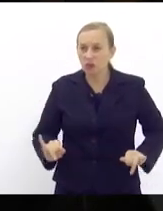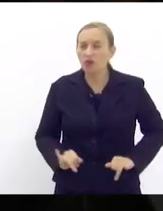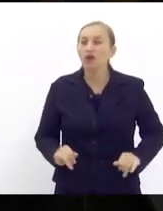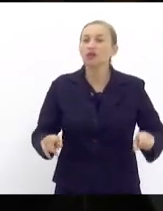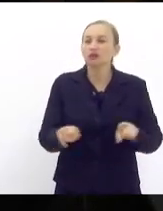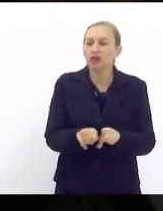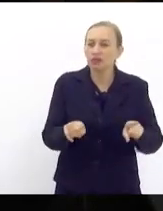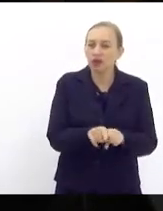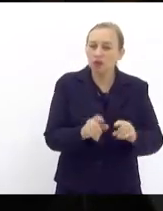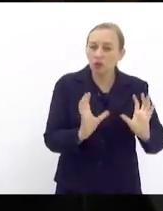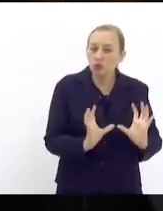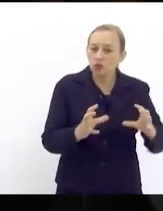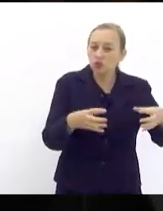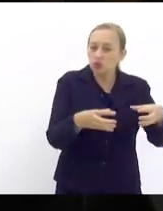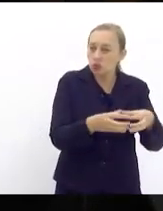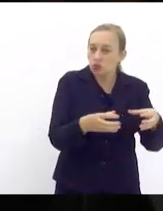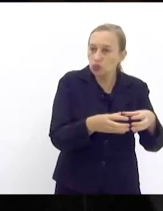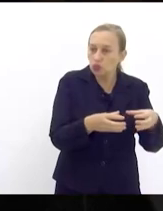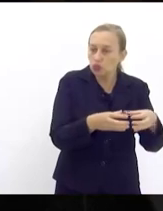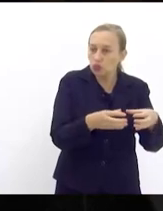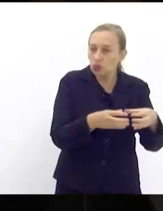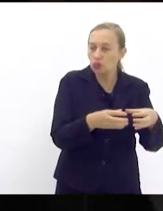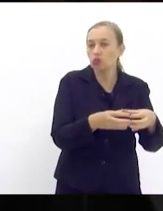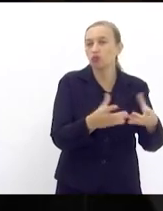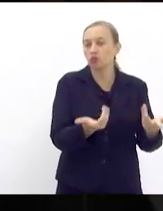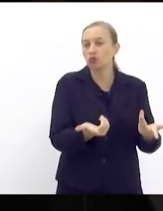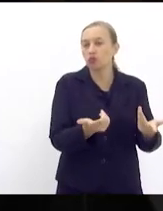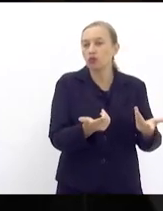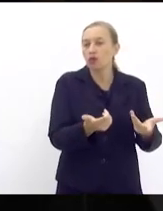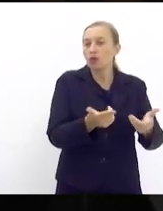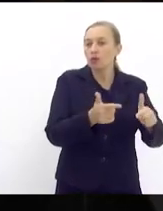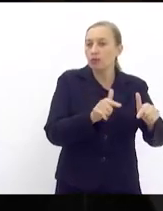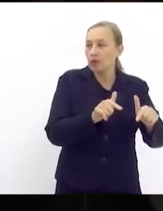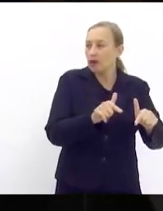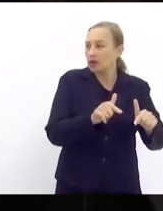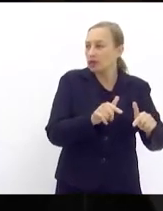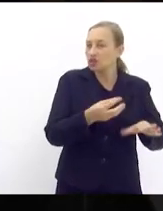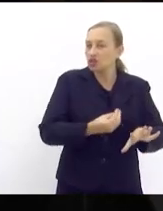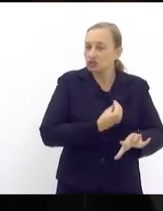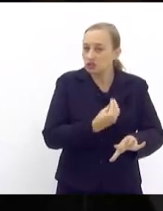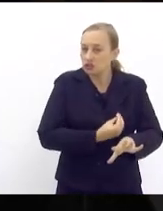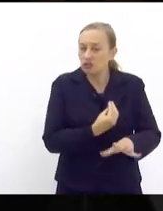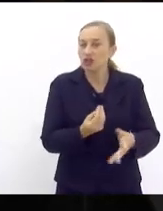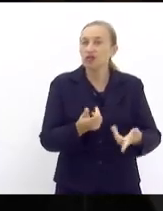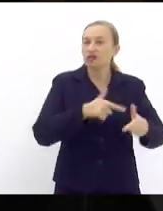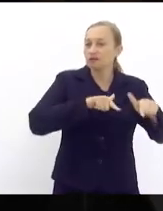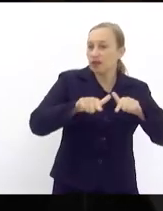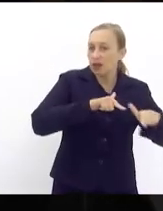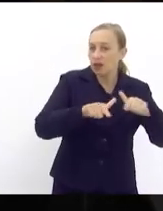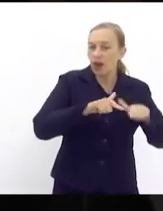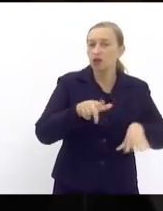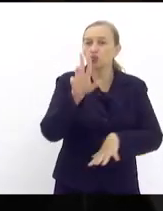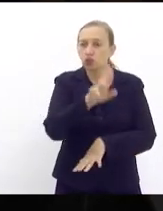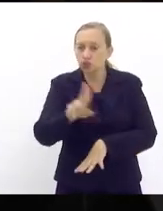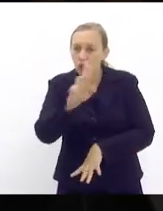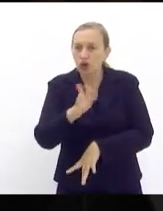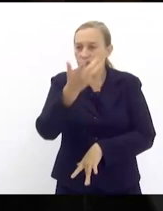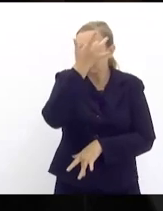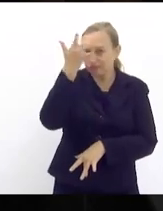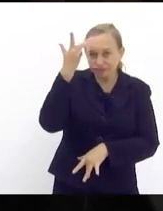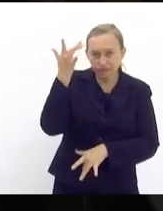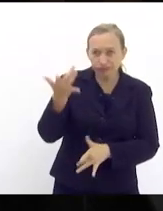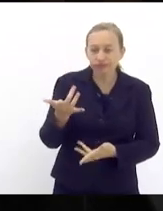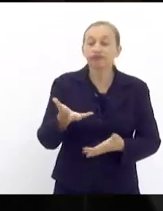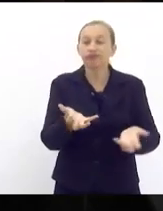centros de convivência Porque queremos fazer geração de renda trabalho de fato construir autonomia do usuário da Saúde Mental